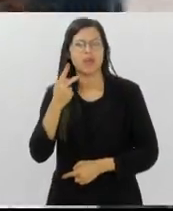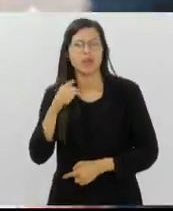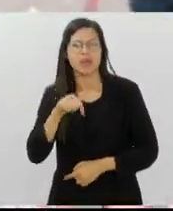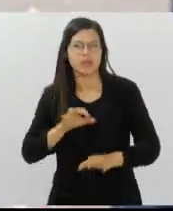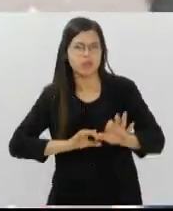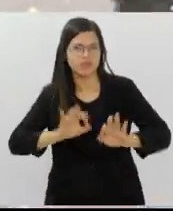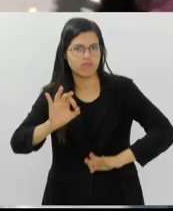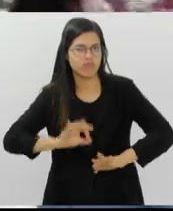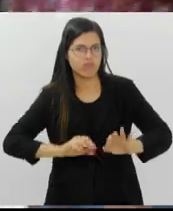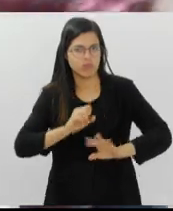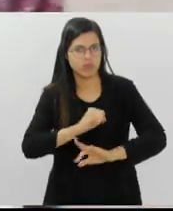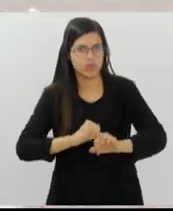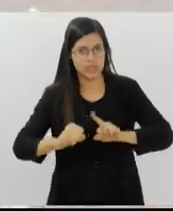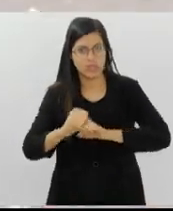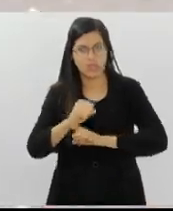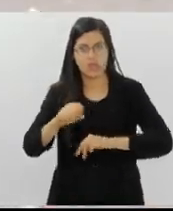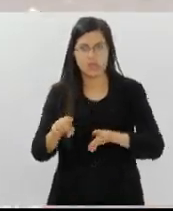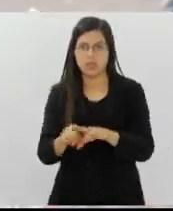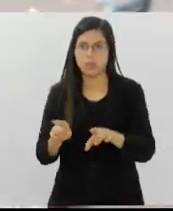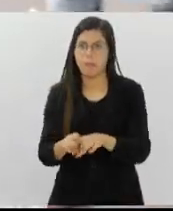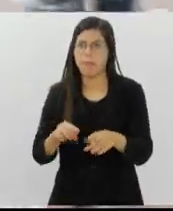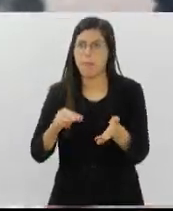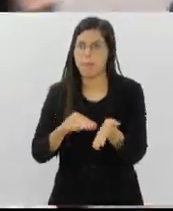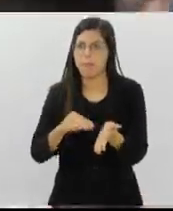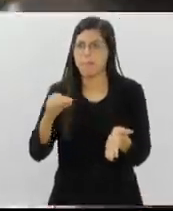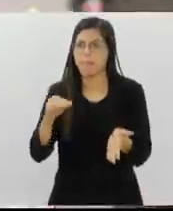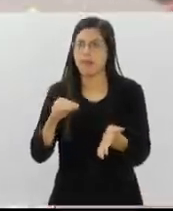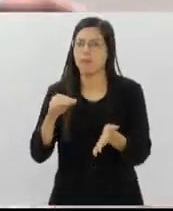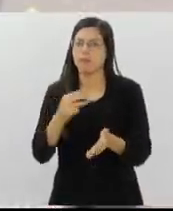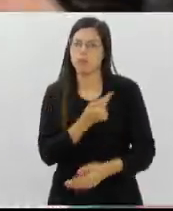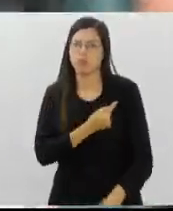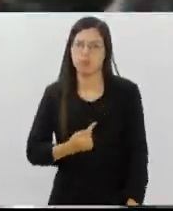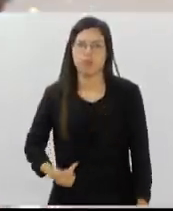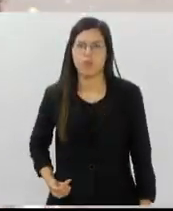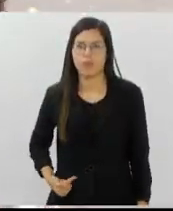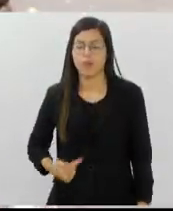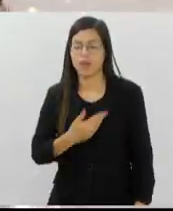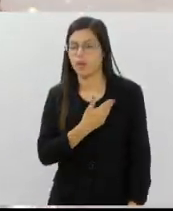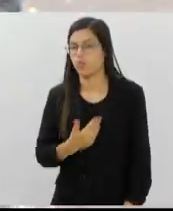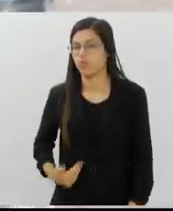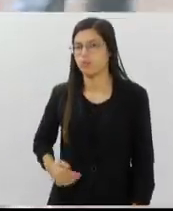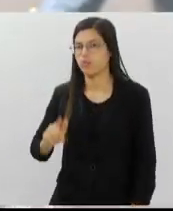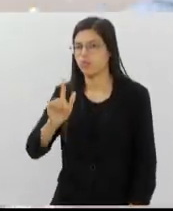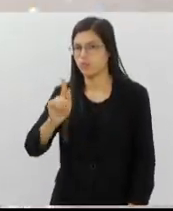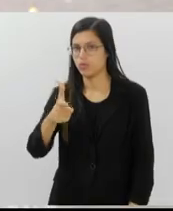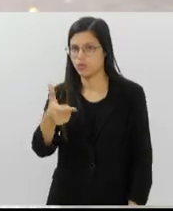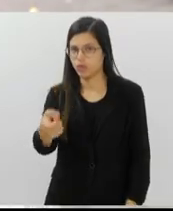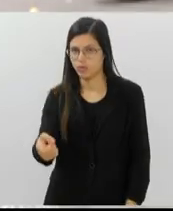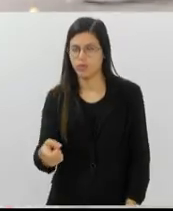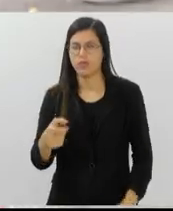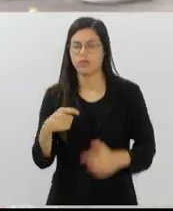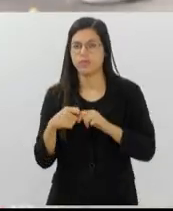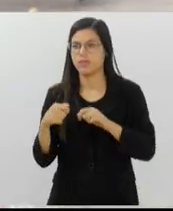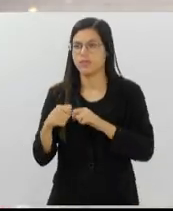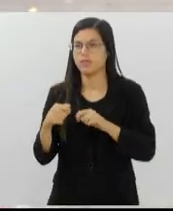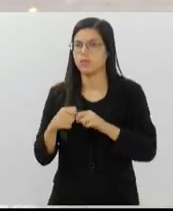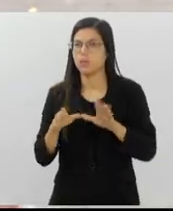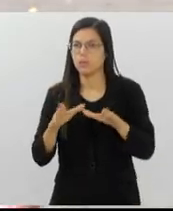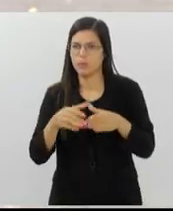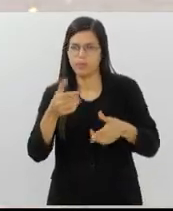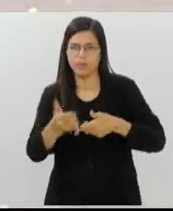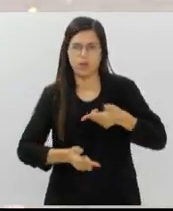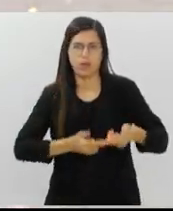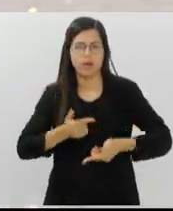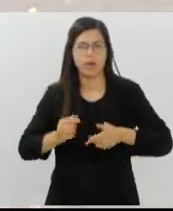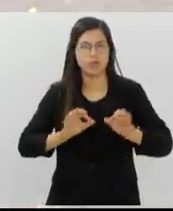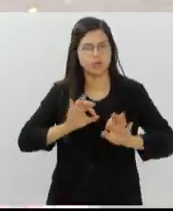e os diferentes membros dos governos do G20, fazendo com que, principalmente nos grupos do trabalho, as organizações do C20 possam